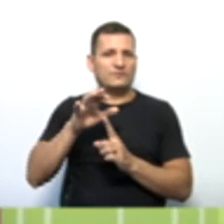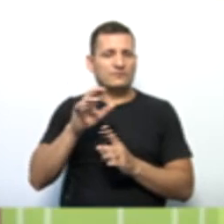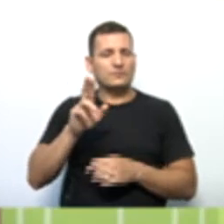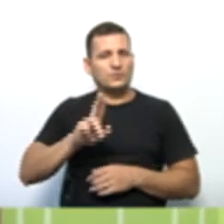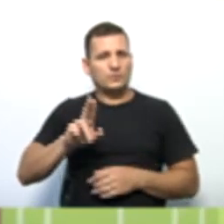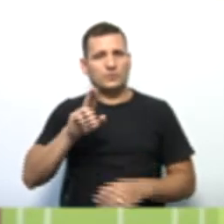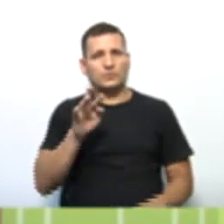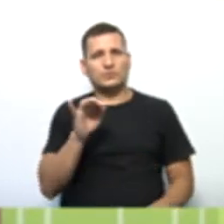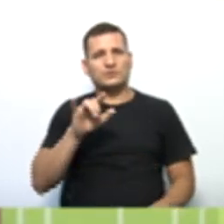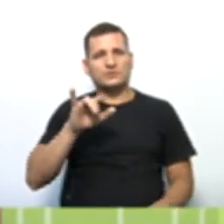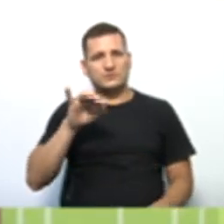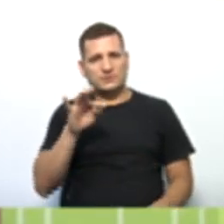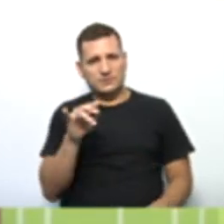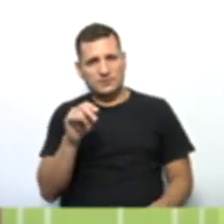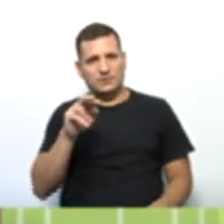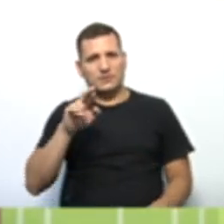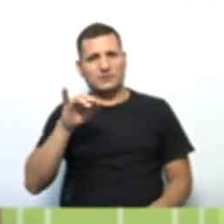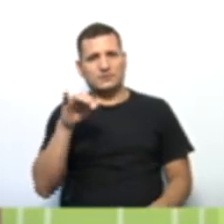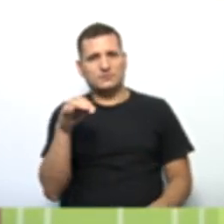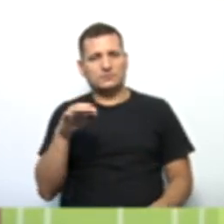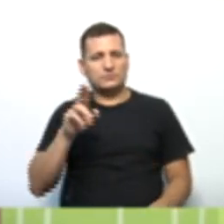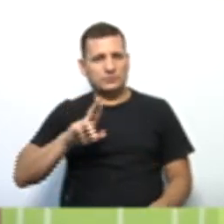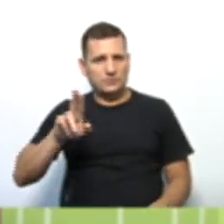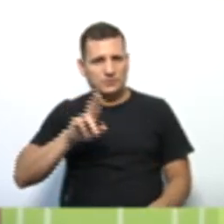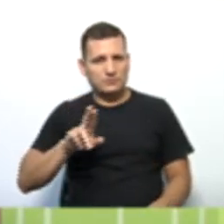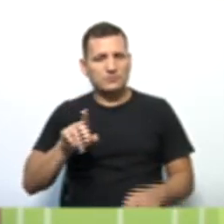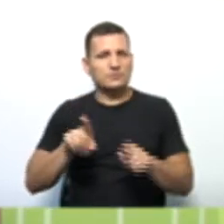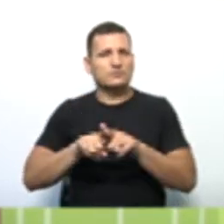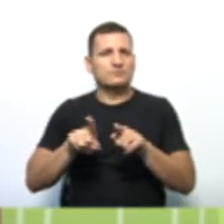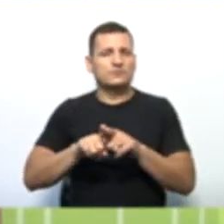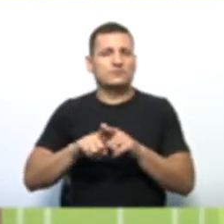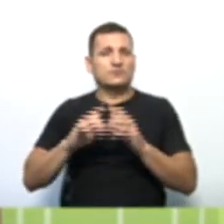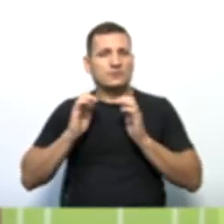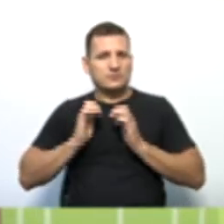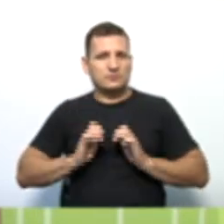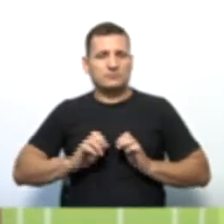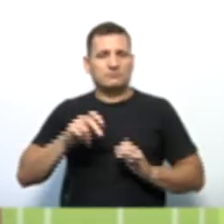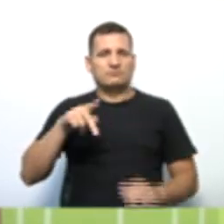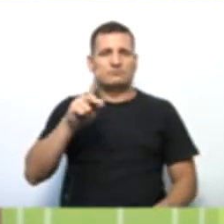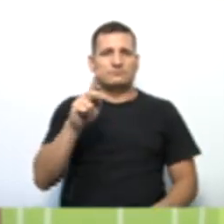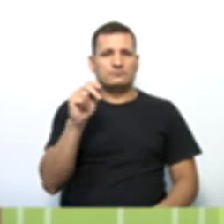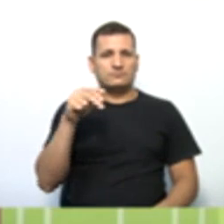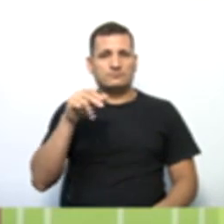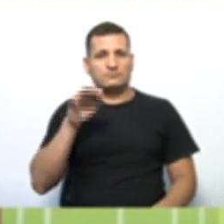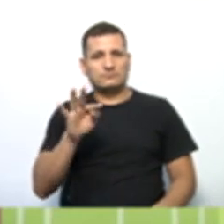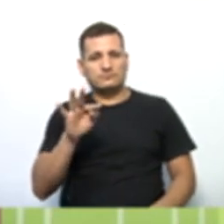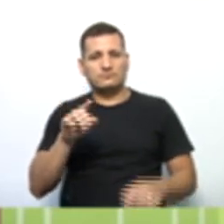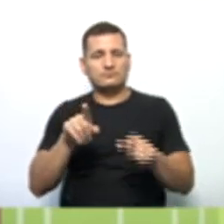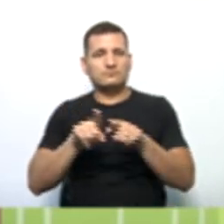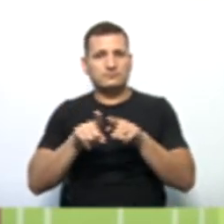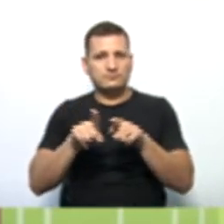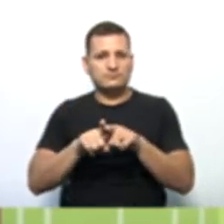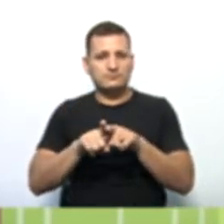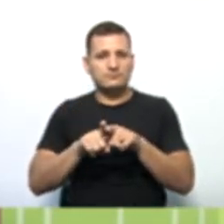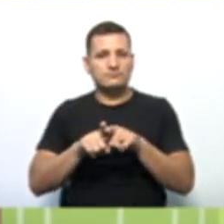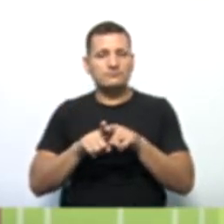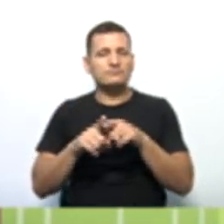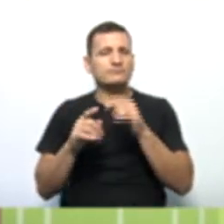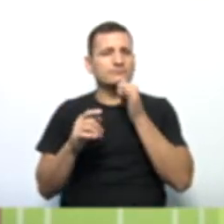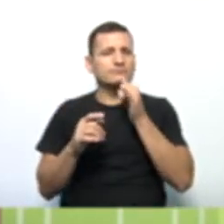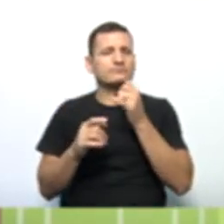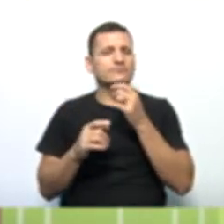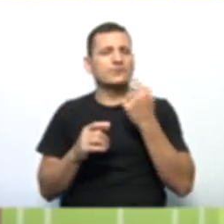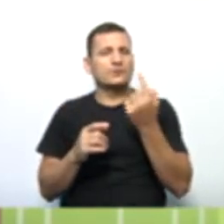utilitarismo e muita influência também da ética kantiana, quando a gente determina boa vontade, aquilo que